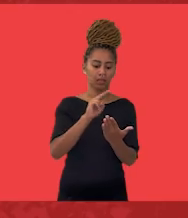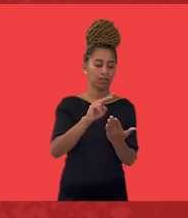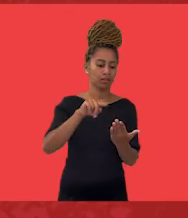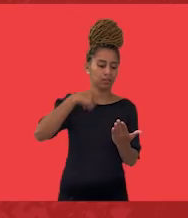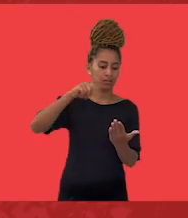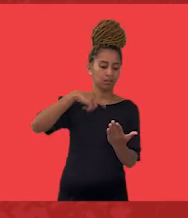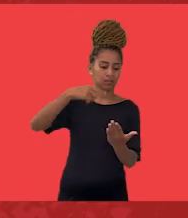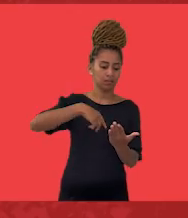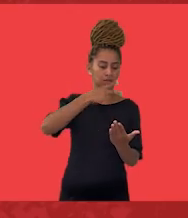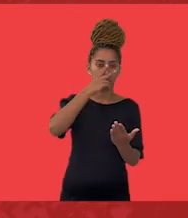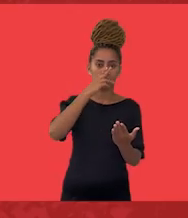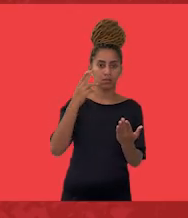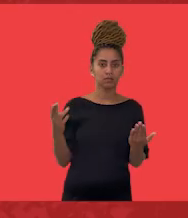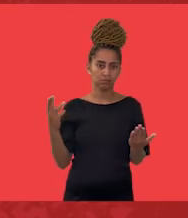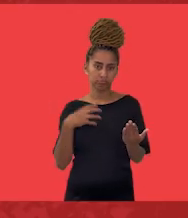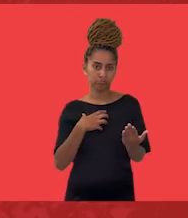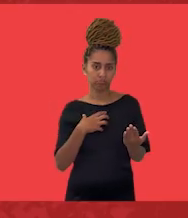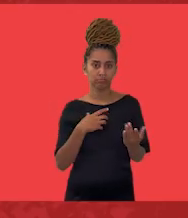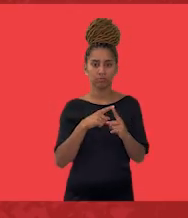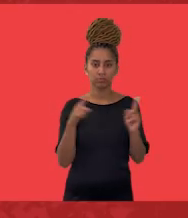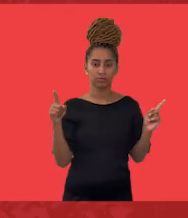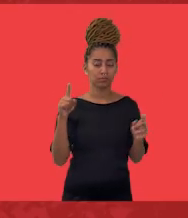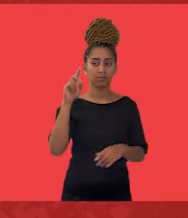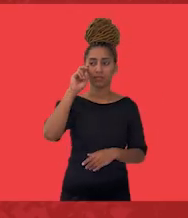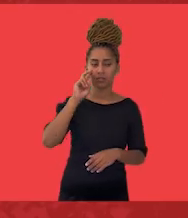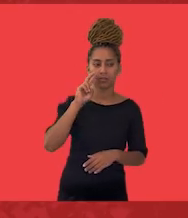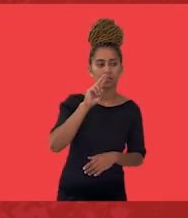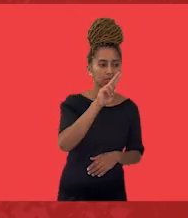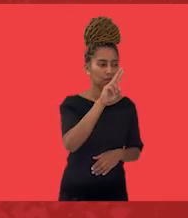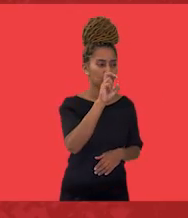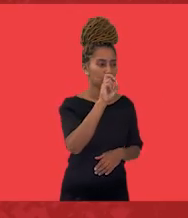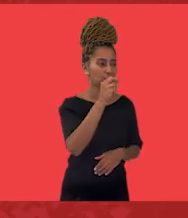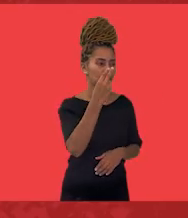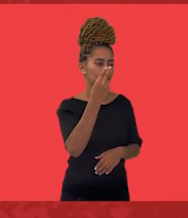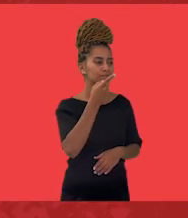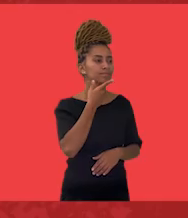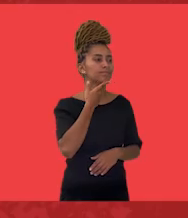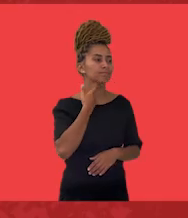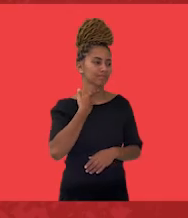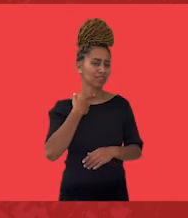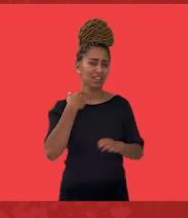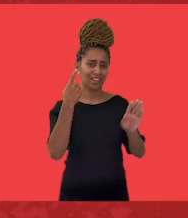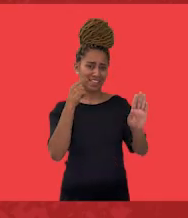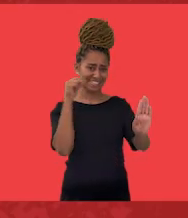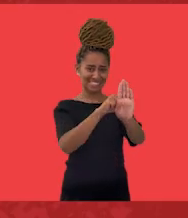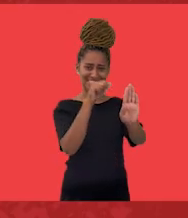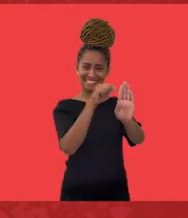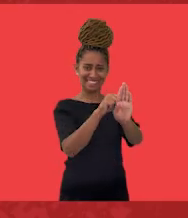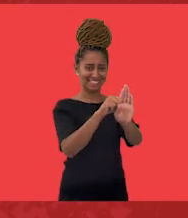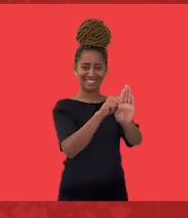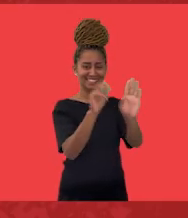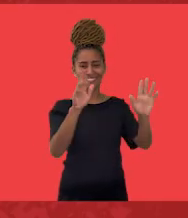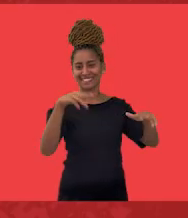desavergonhada doçura, que olha no olho, escorrega o sabonete, coça a perna e